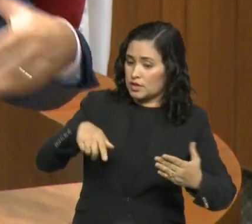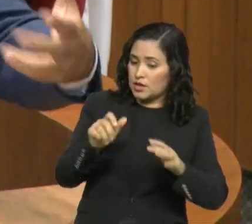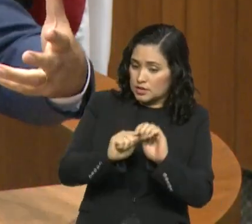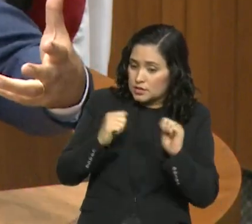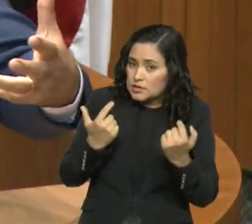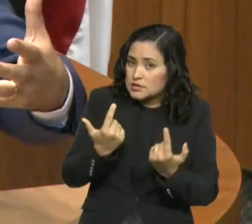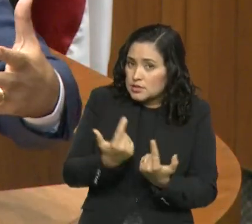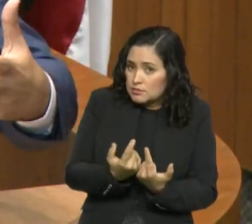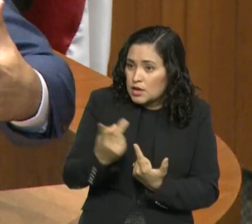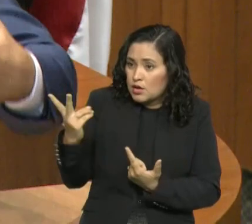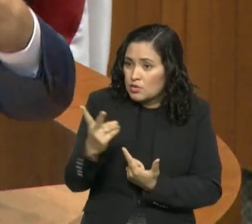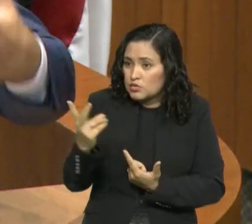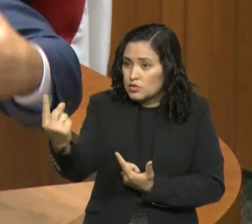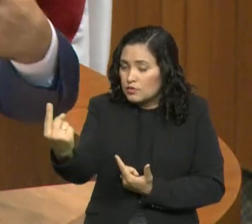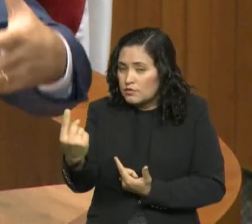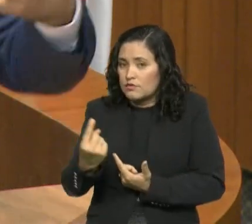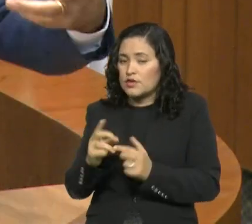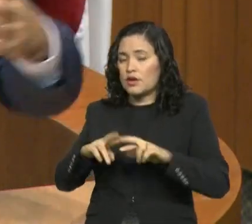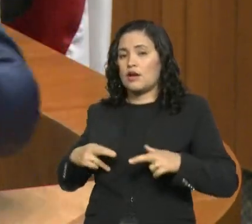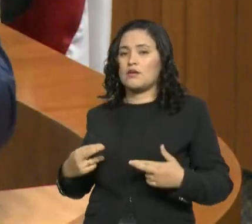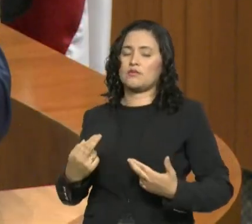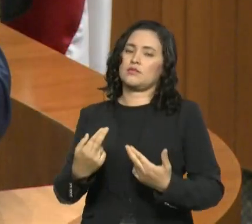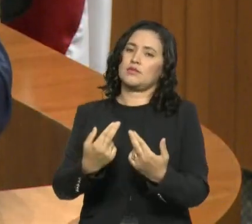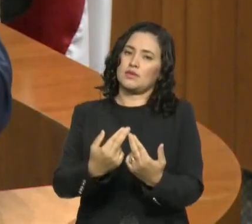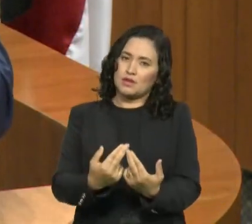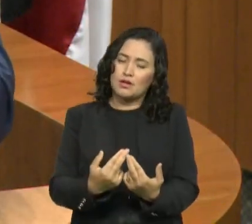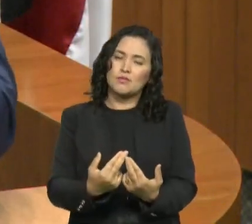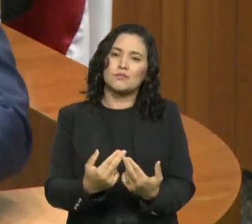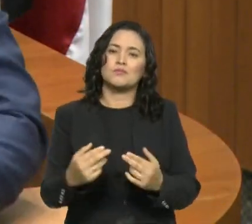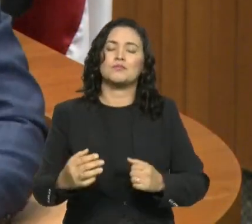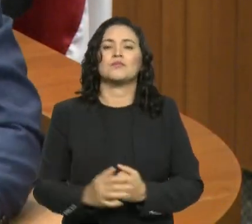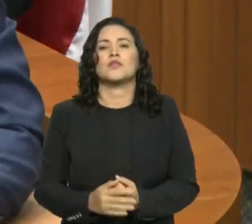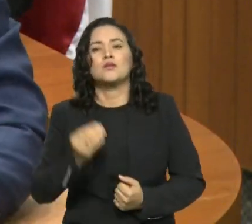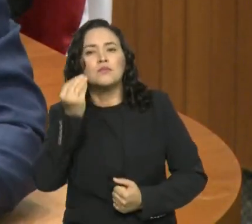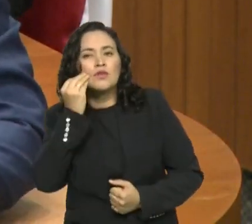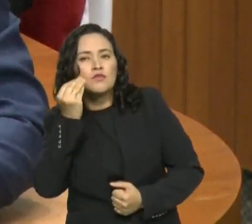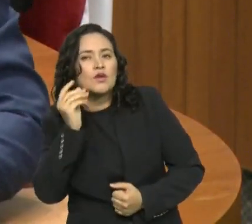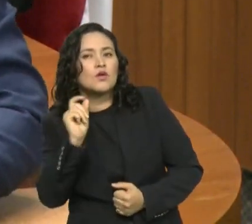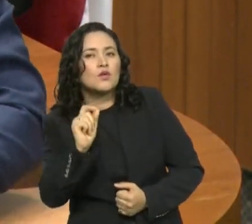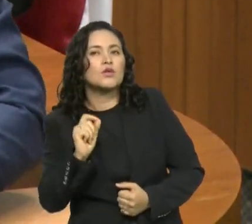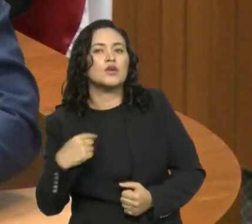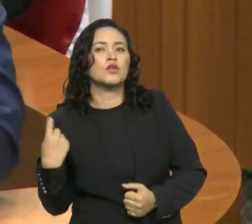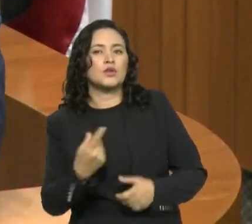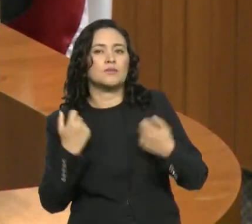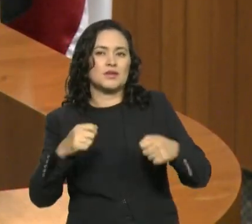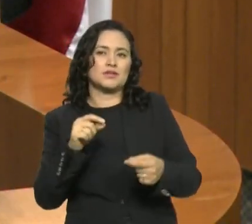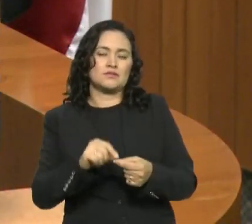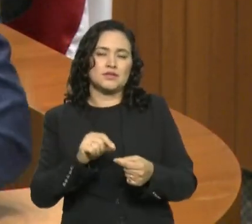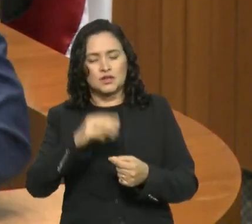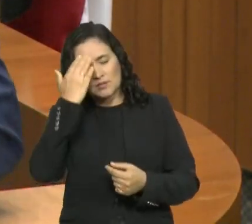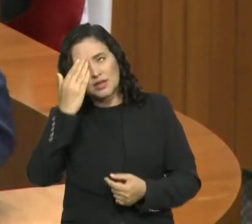realizar um cronograma de ações e ver quais os nossos passos que nós devemos tomar. Muito obrigado, que Deus abençoe todos.